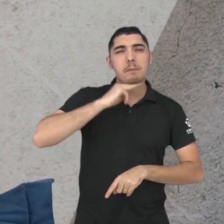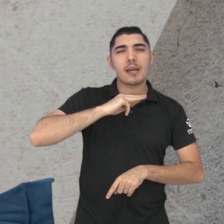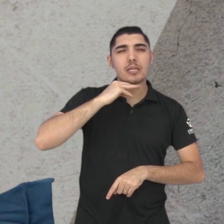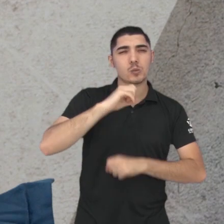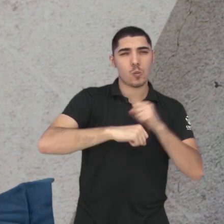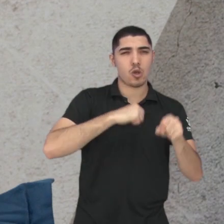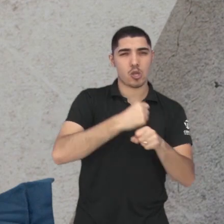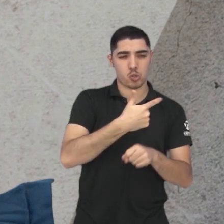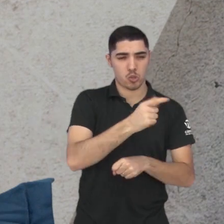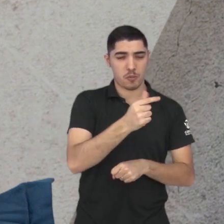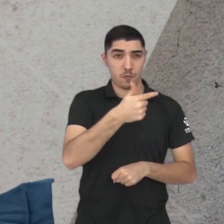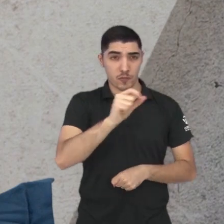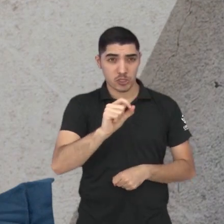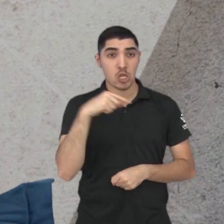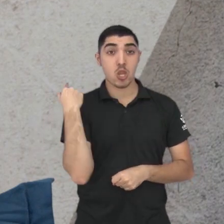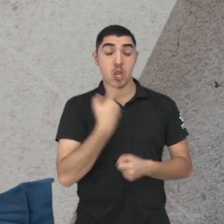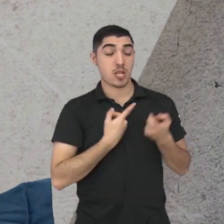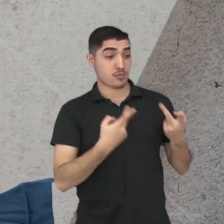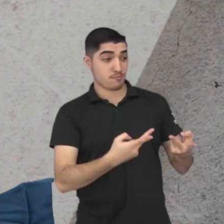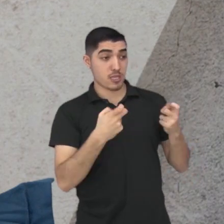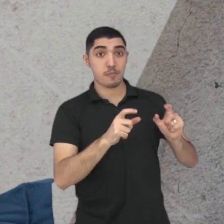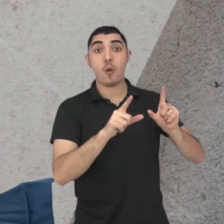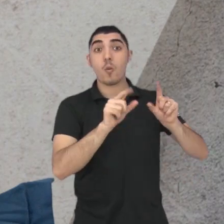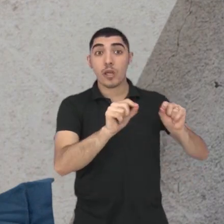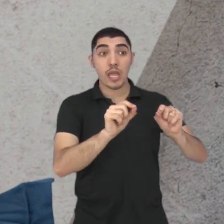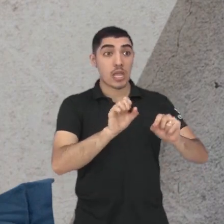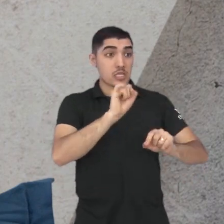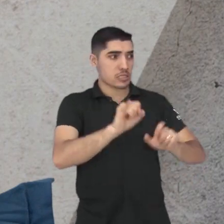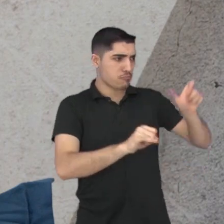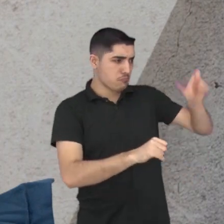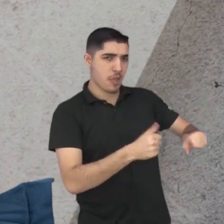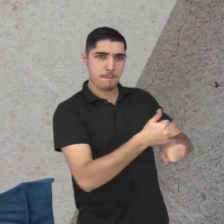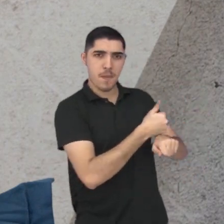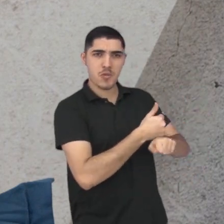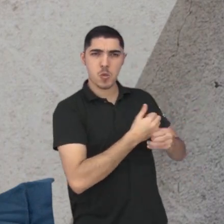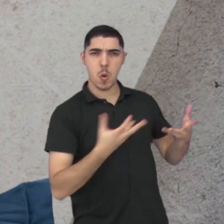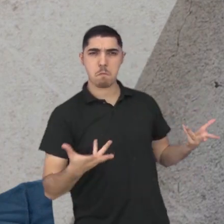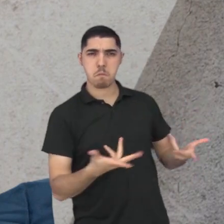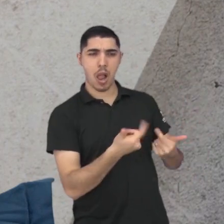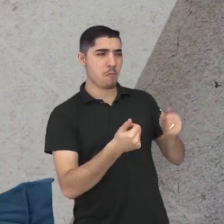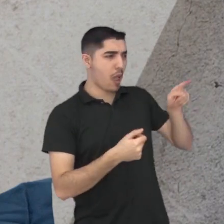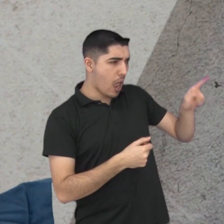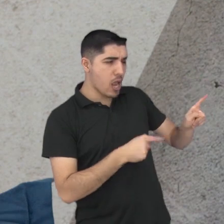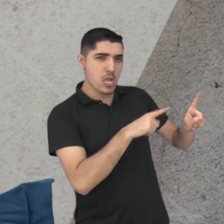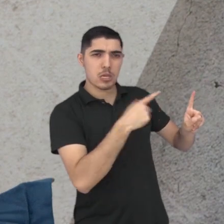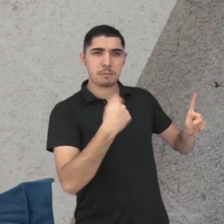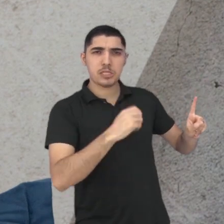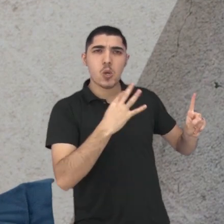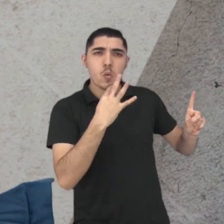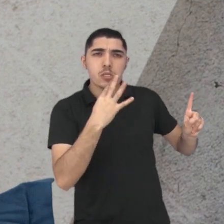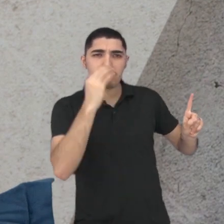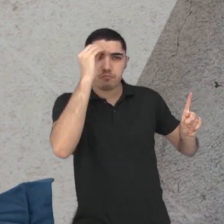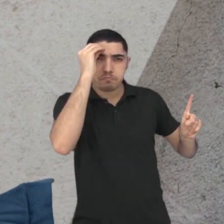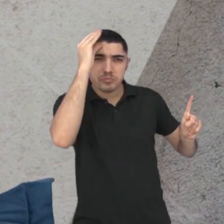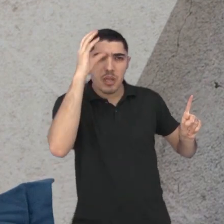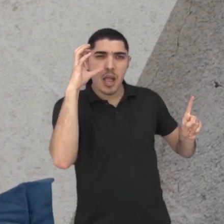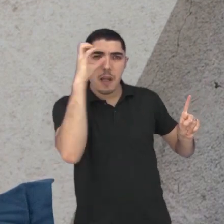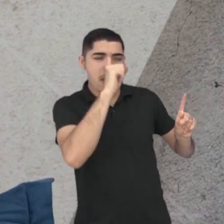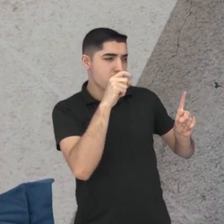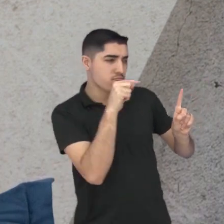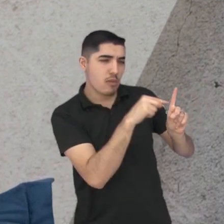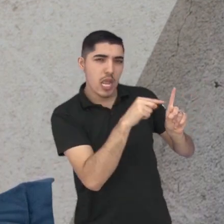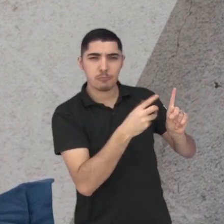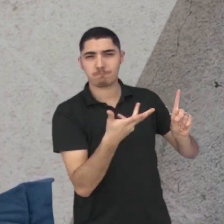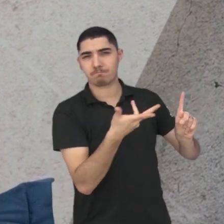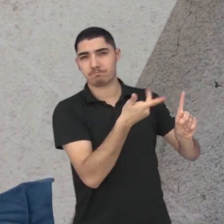de 2020, a gente pôde ver realmente a diferença que faz um bom profissional, aquele que tem formação na área, que tem conhecimento da área.